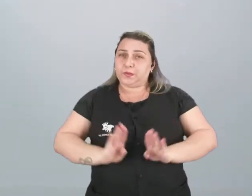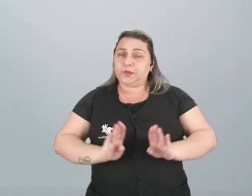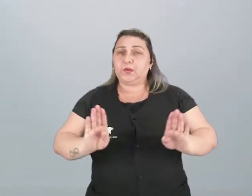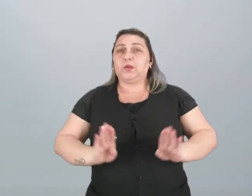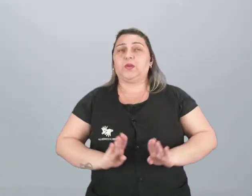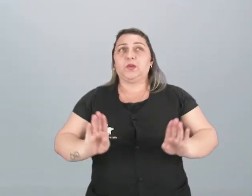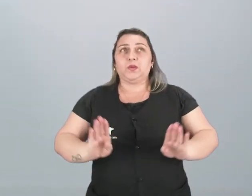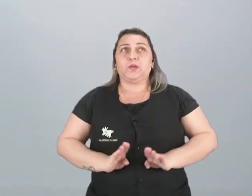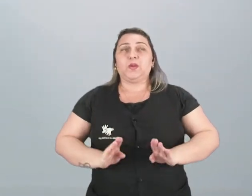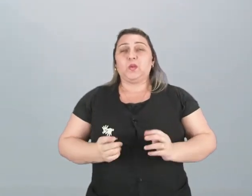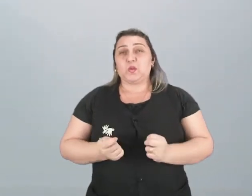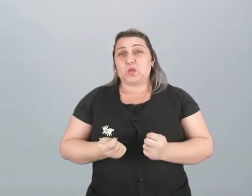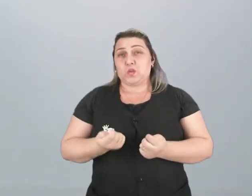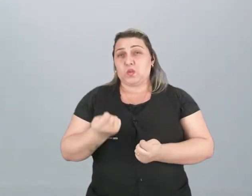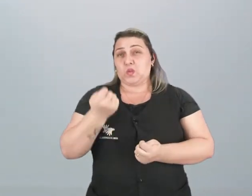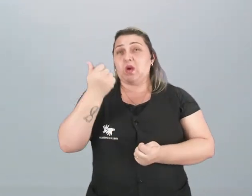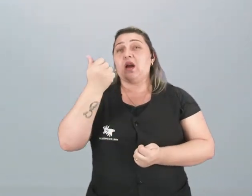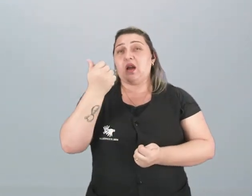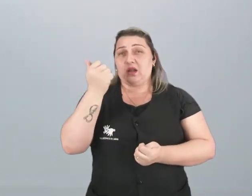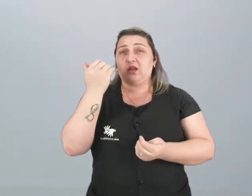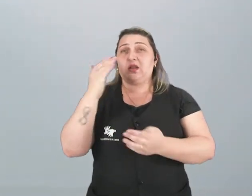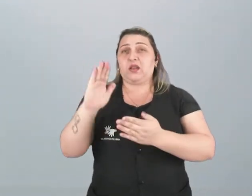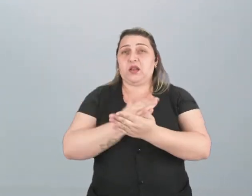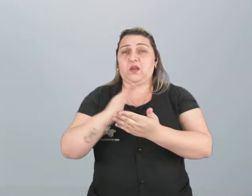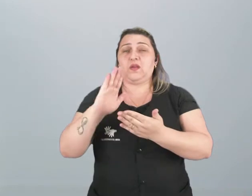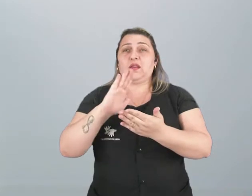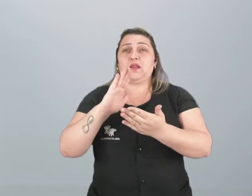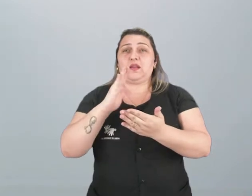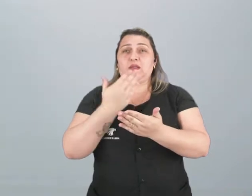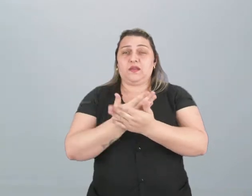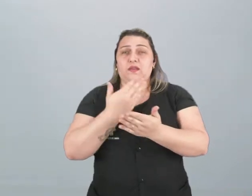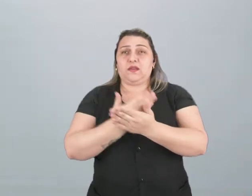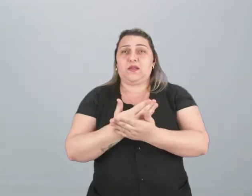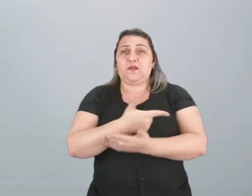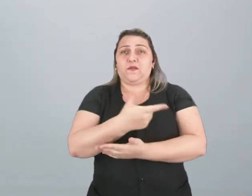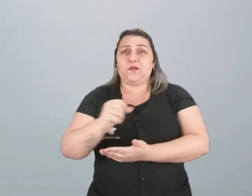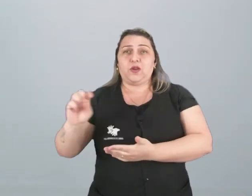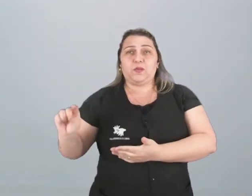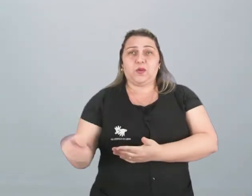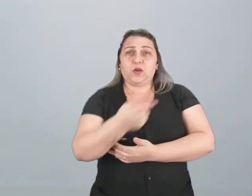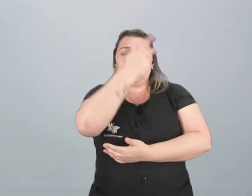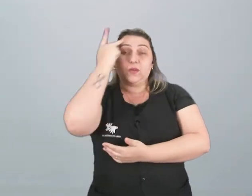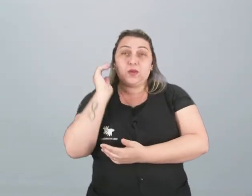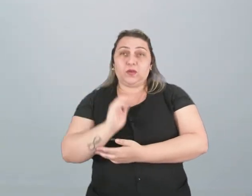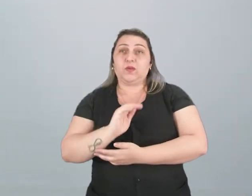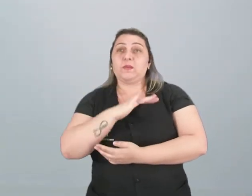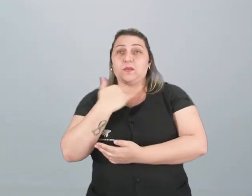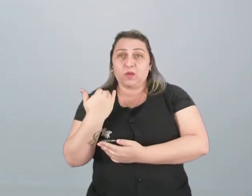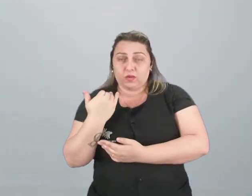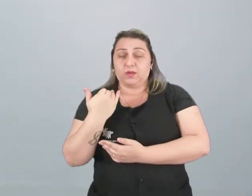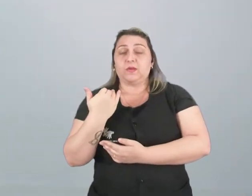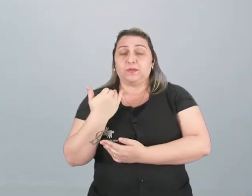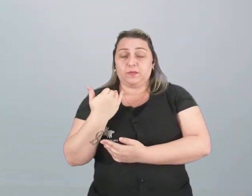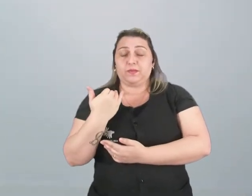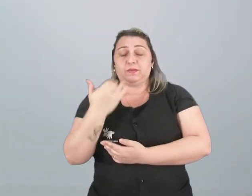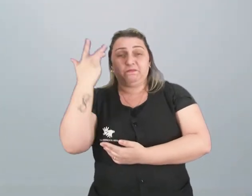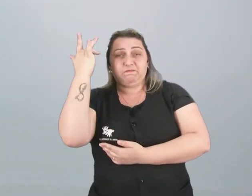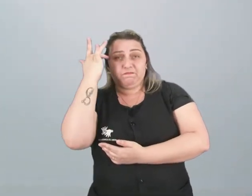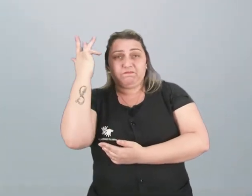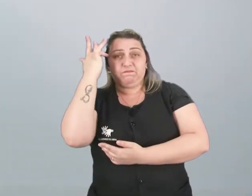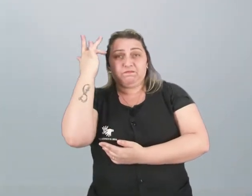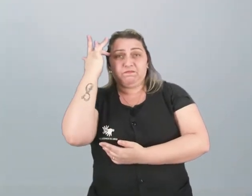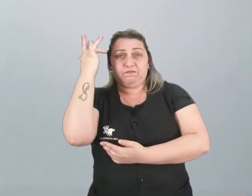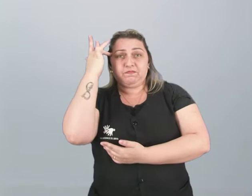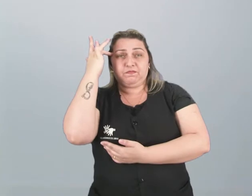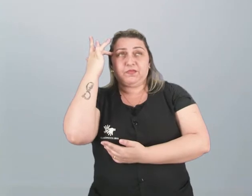a dizimar quase, segundo alguns estudos, 20 milhões de pessoas. Então, por tudo isso é que a gente acha